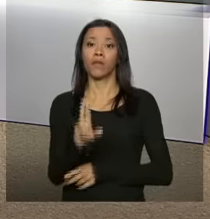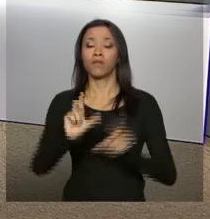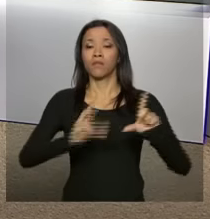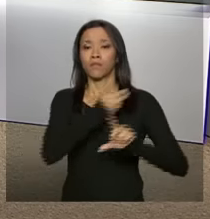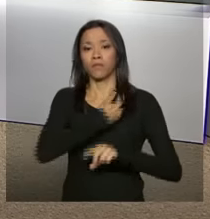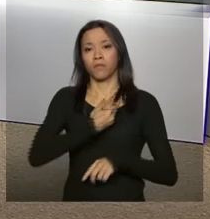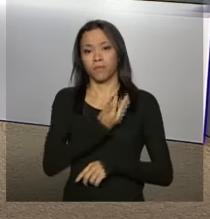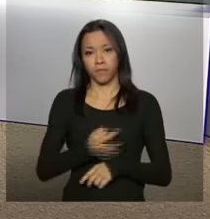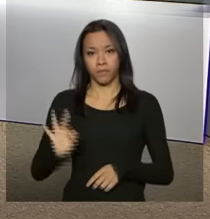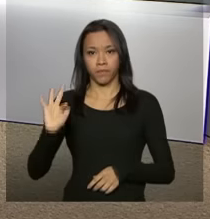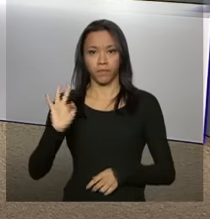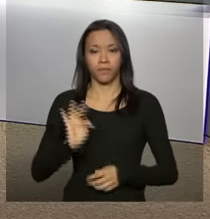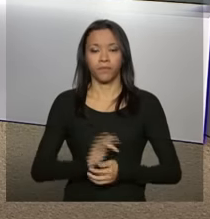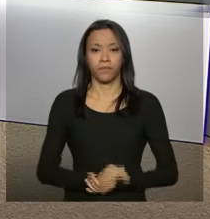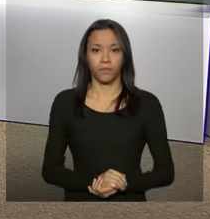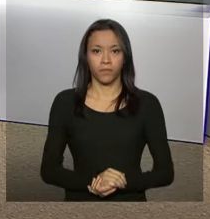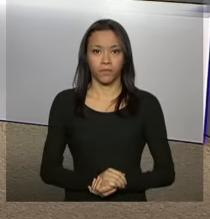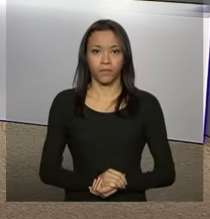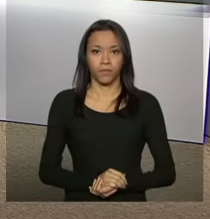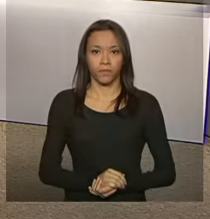NBR, a TV do Governo Federal.